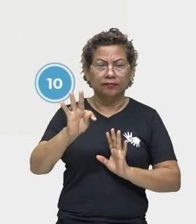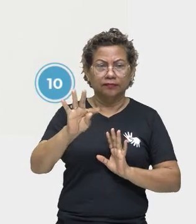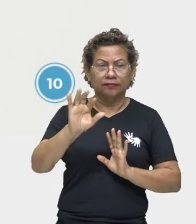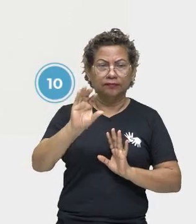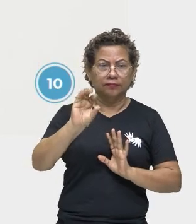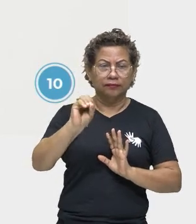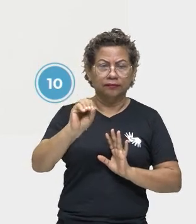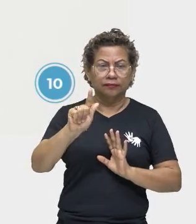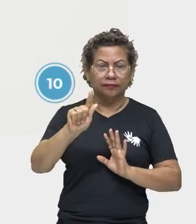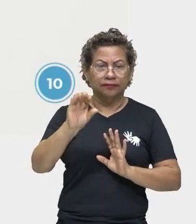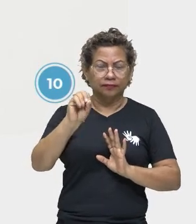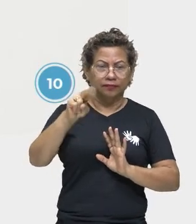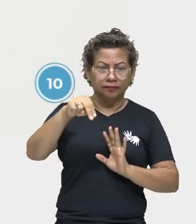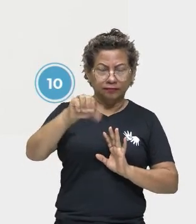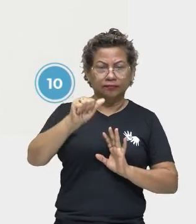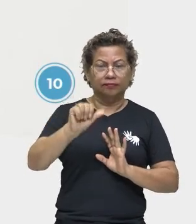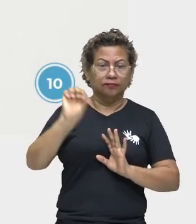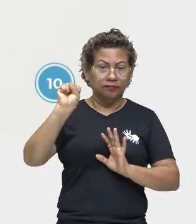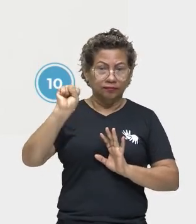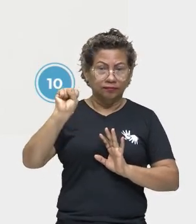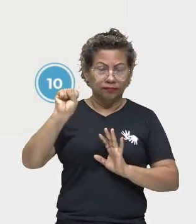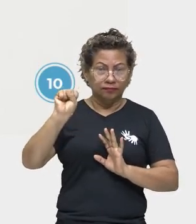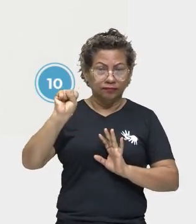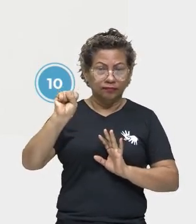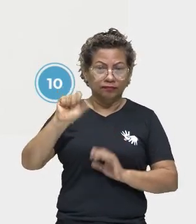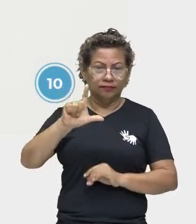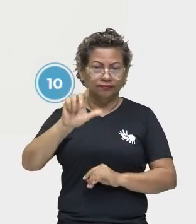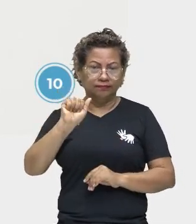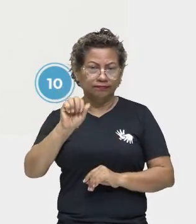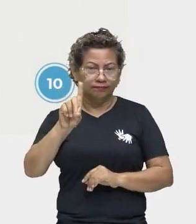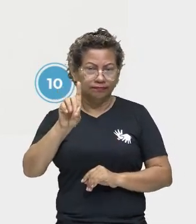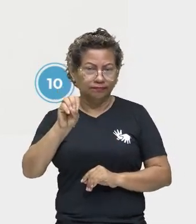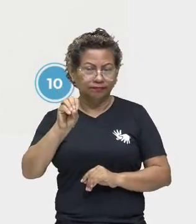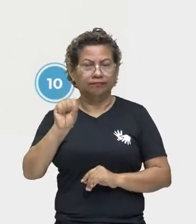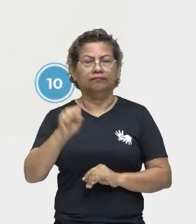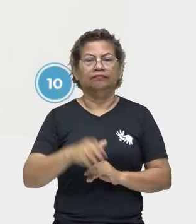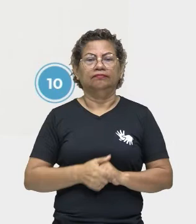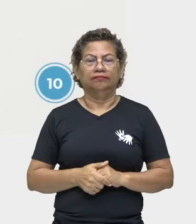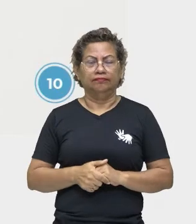Ora, aqui é ângulo externo.